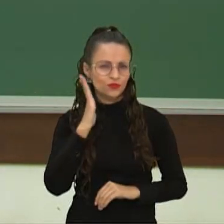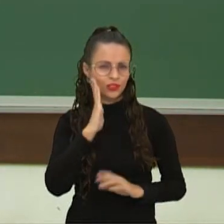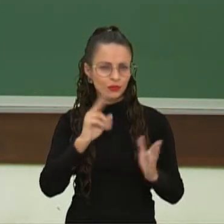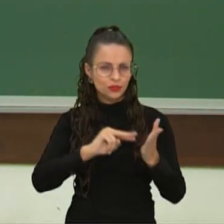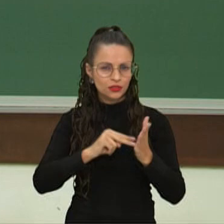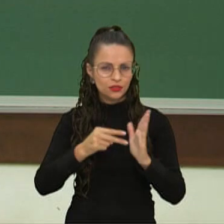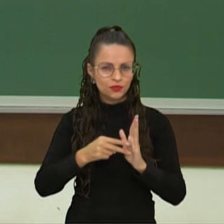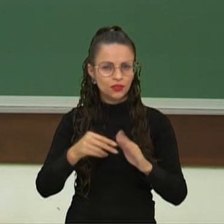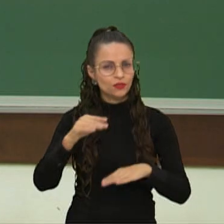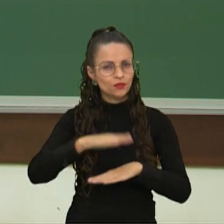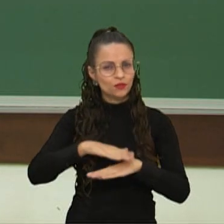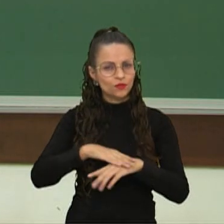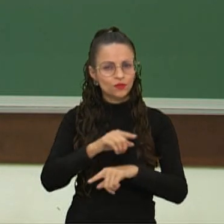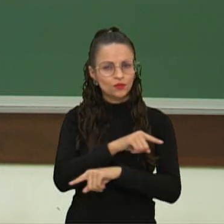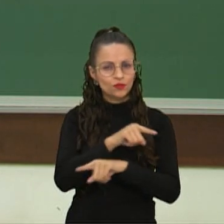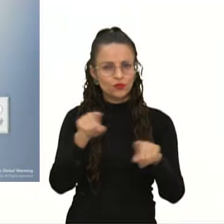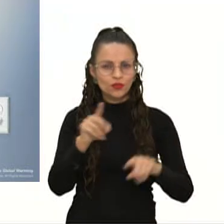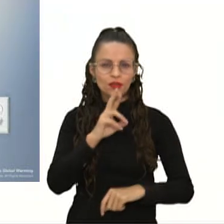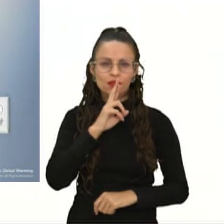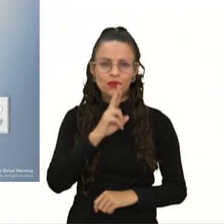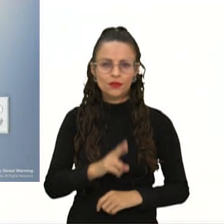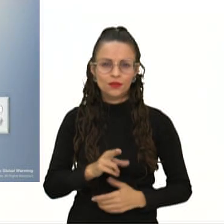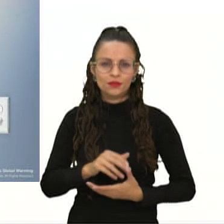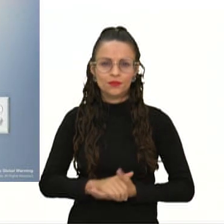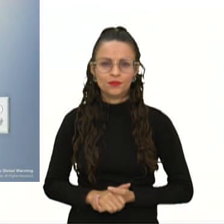dar um tempinho para vocês poderem responder.